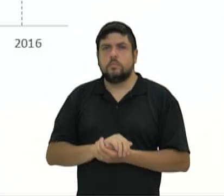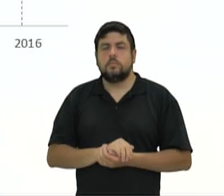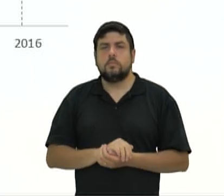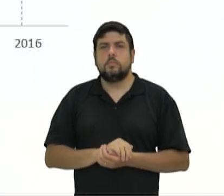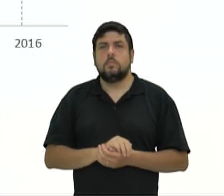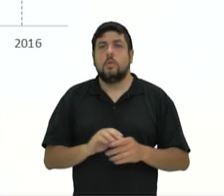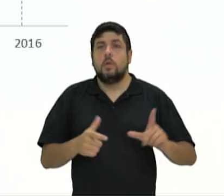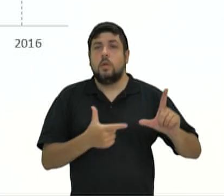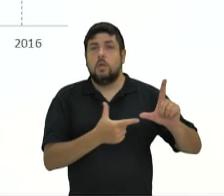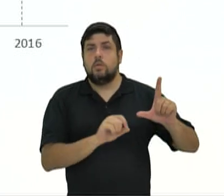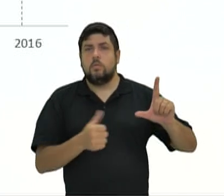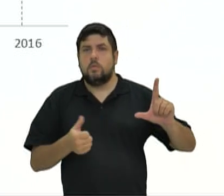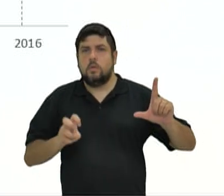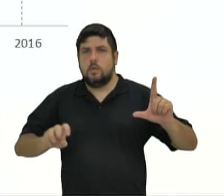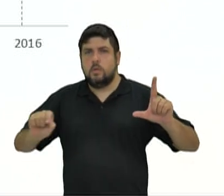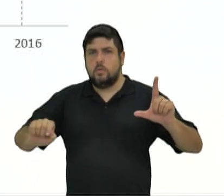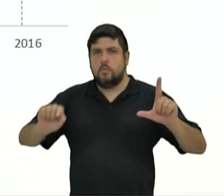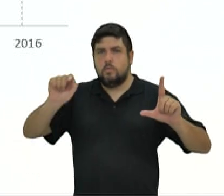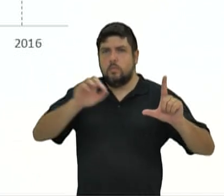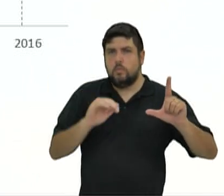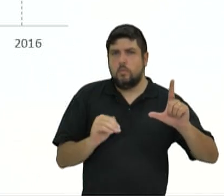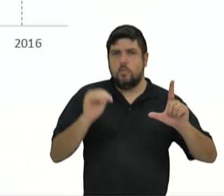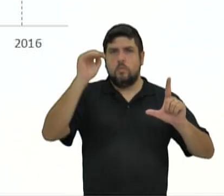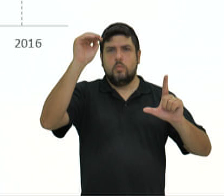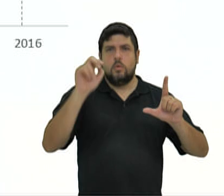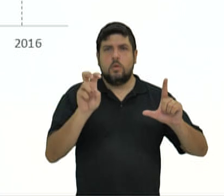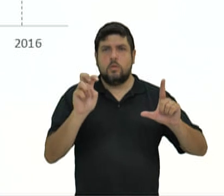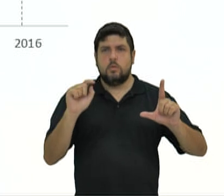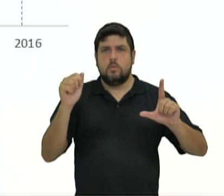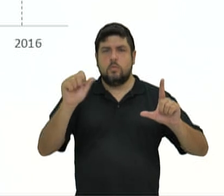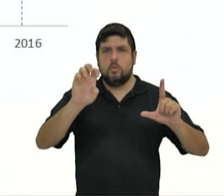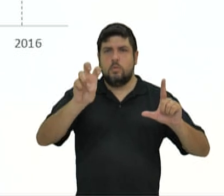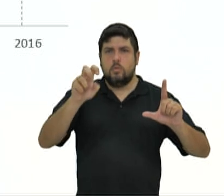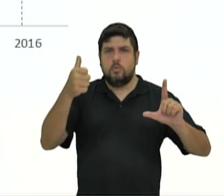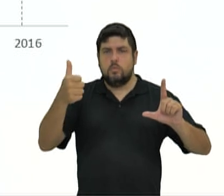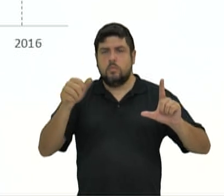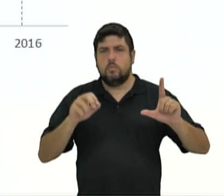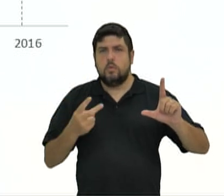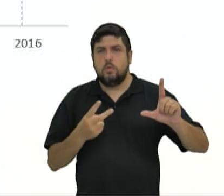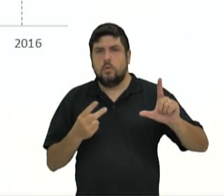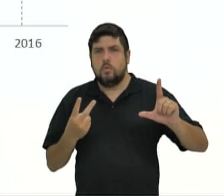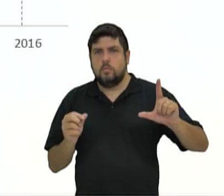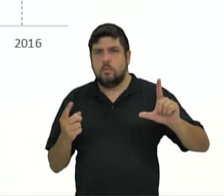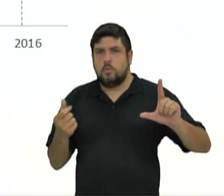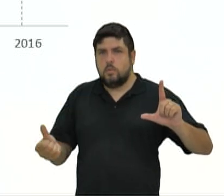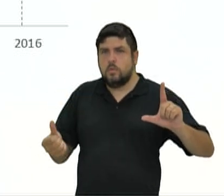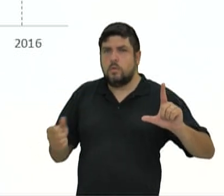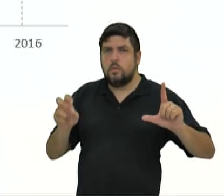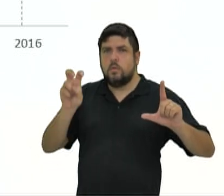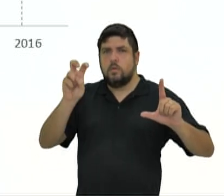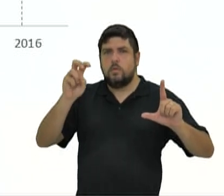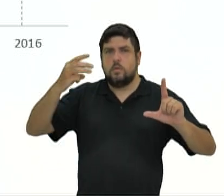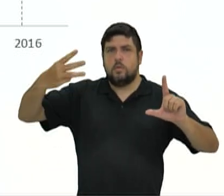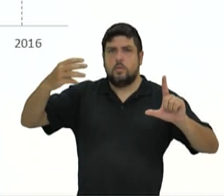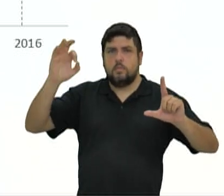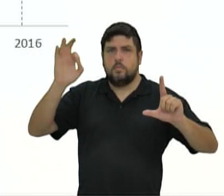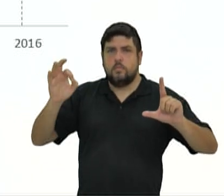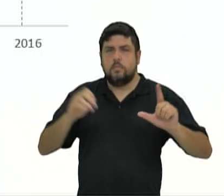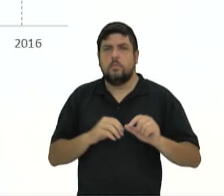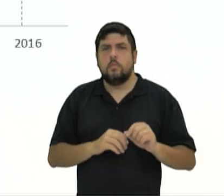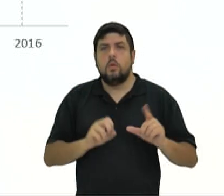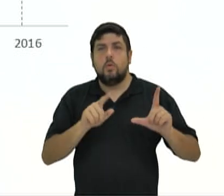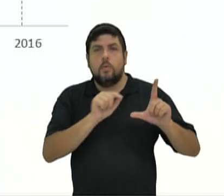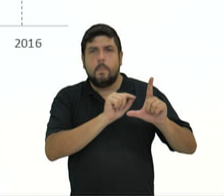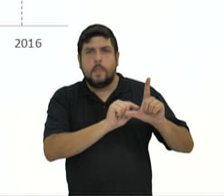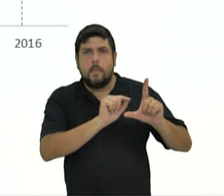Em 2015, 51% e 2016, 53%. Então, eu marquei todos